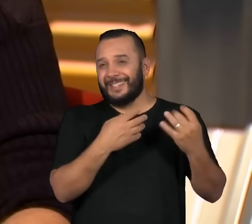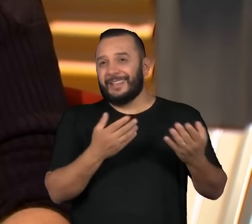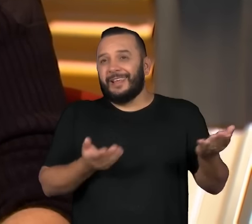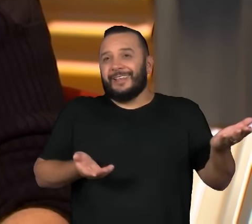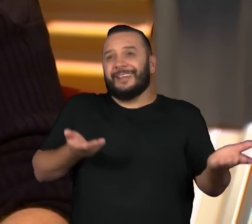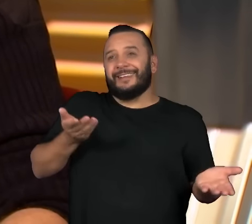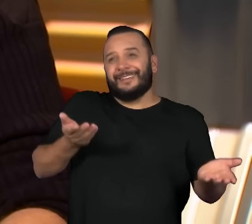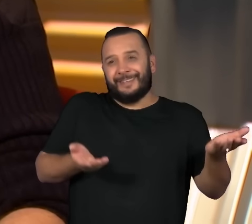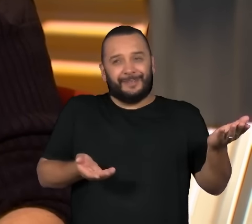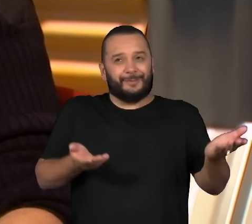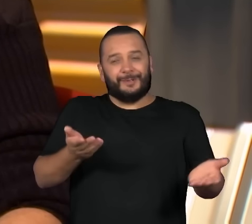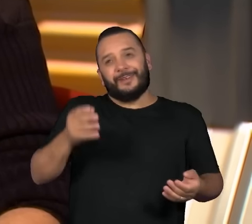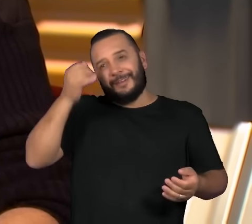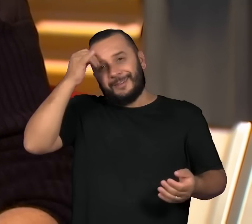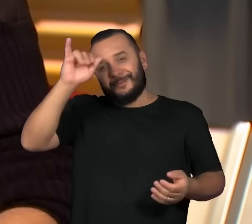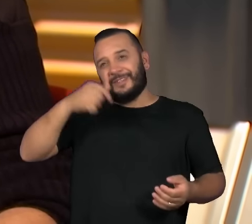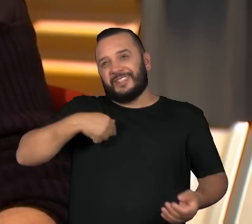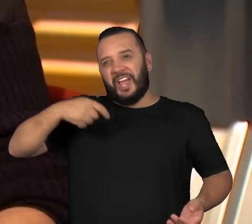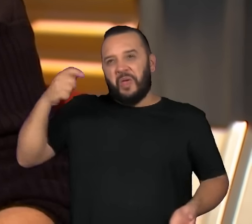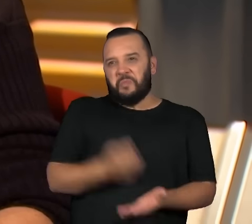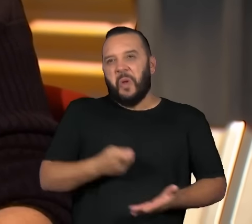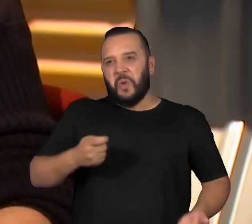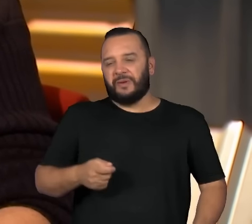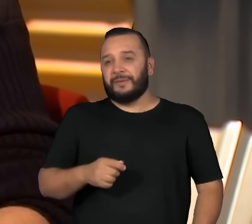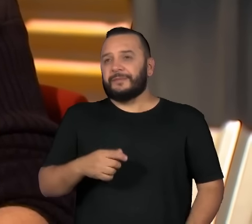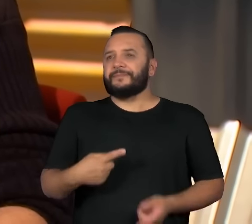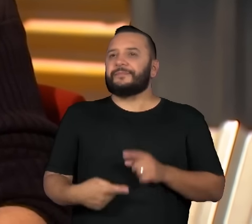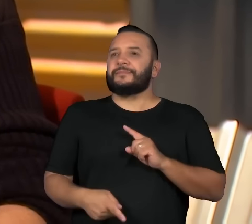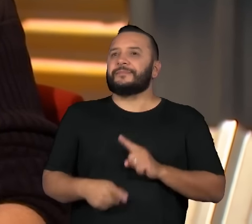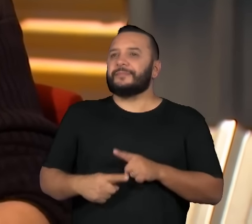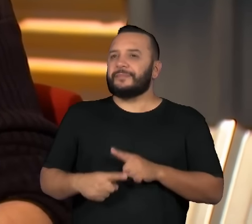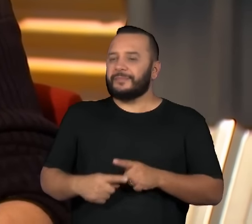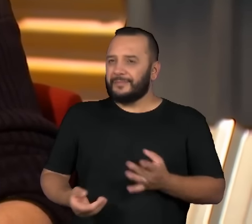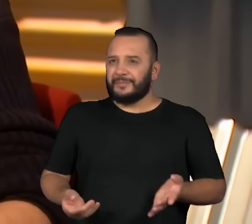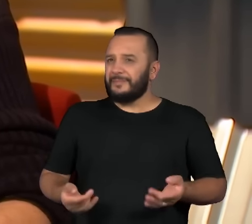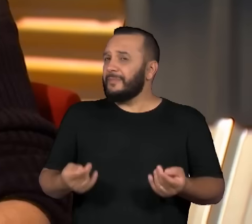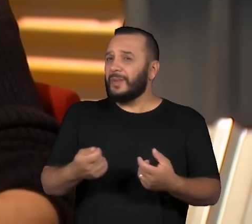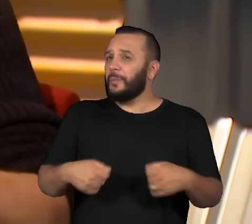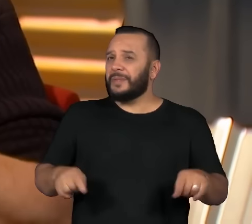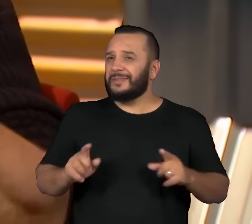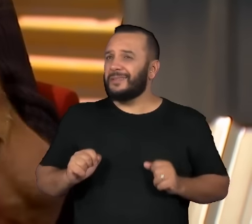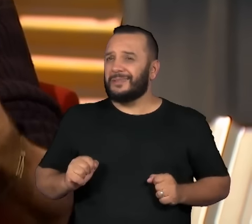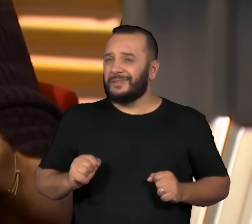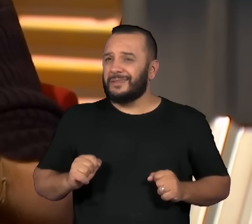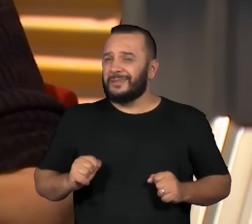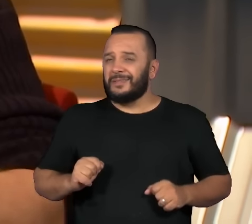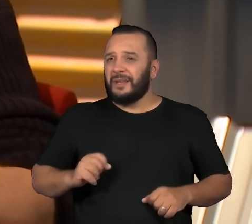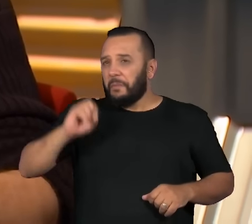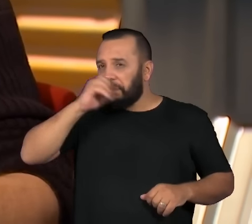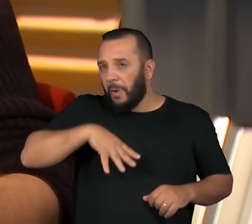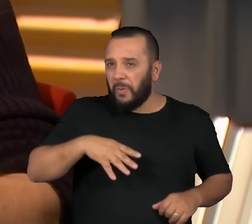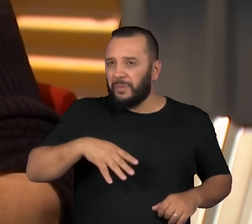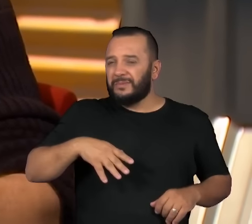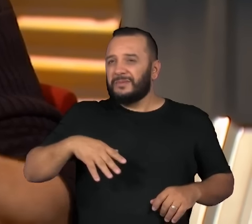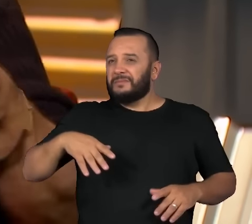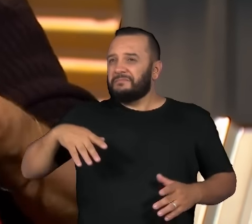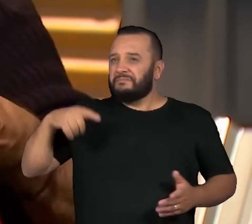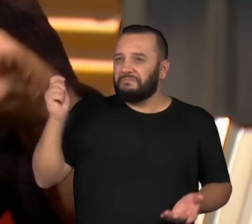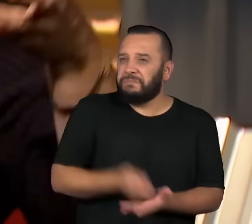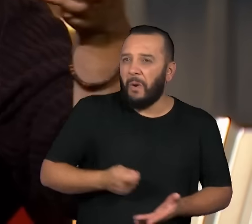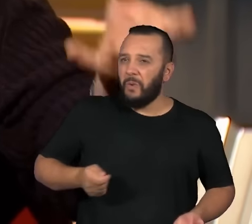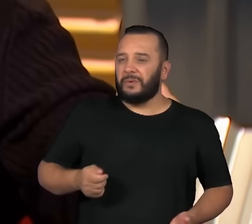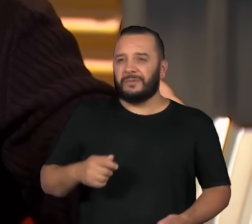dosar um pouco melhor isso, sabe? Porque eu vejo que não é necessário você exacerbar a emoção